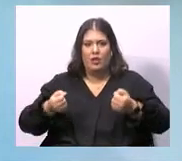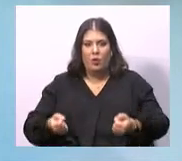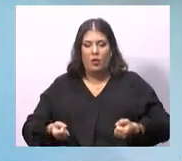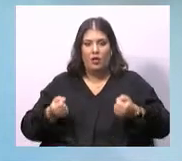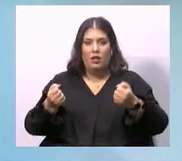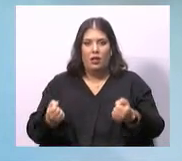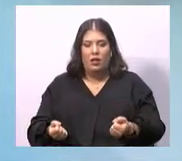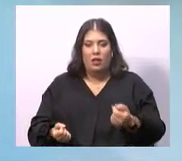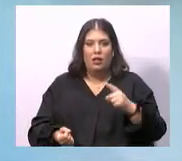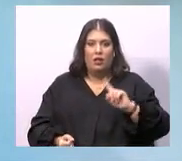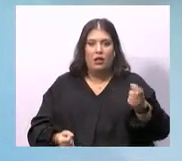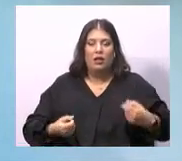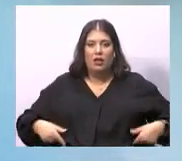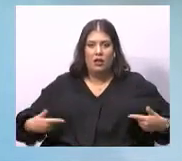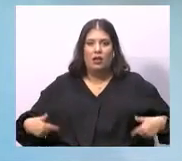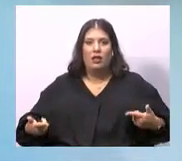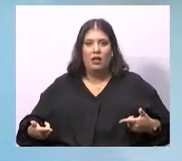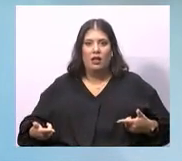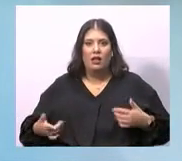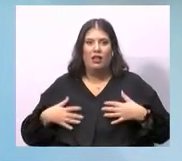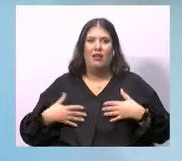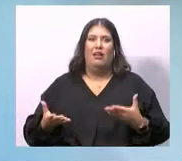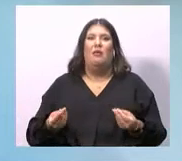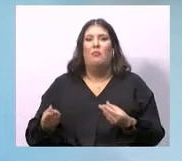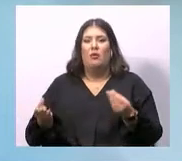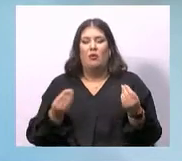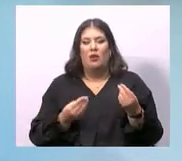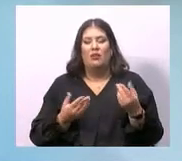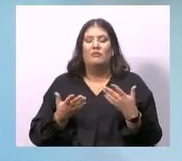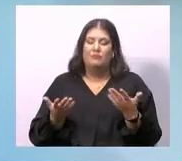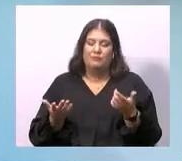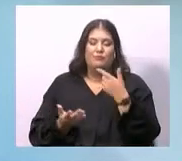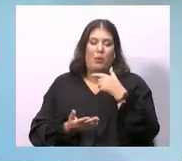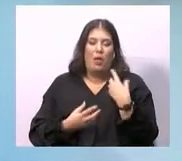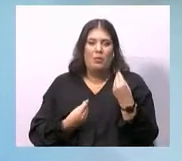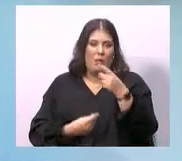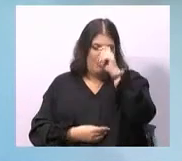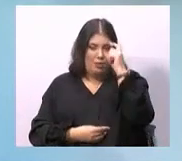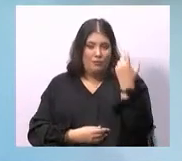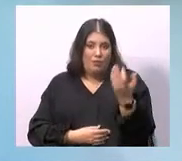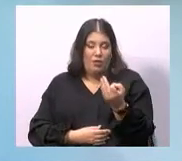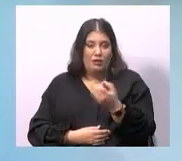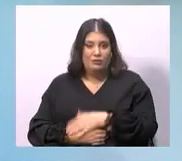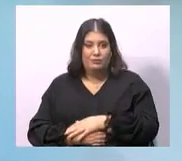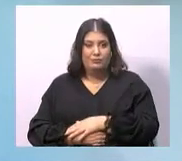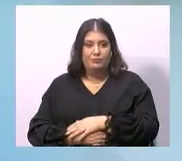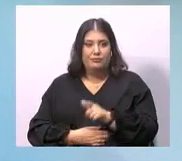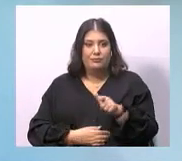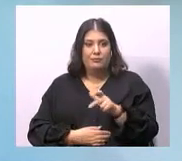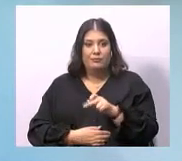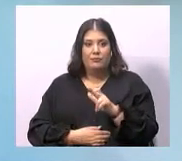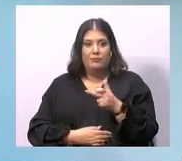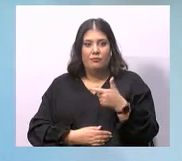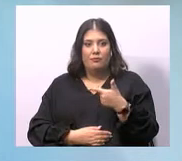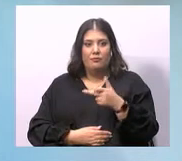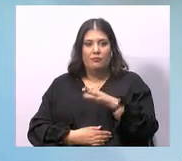algum lado é melhor uma cadeira de rodas para não dar não calçar tanto e não dar tanto trabalho aqui. Portanto, tem Claro, muitas claro. dificuldades, não é? Tem artrose nas ancas,